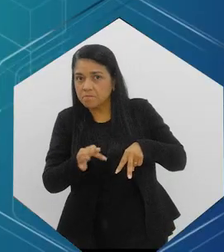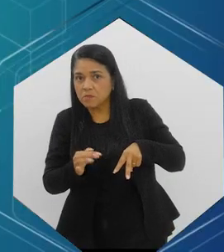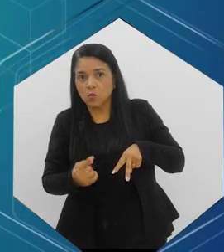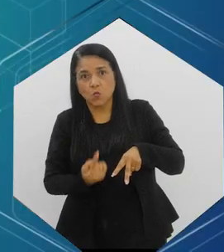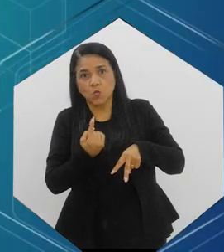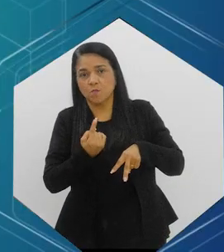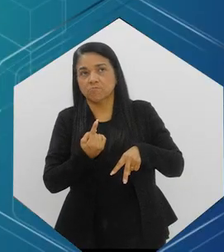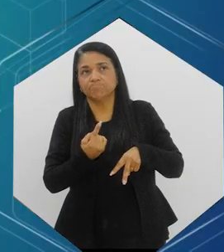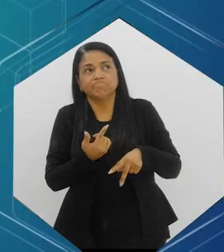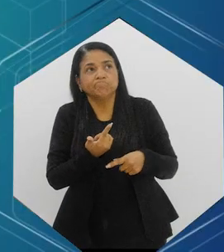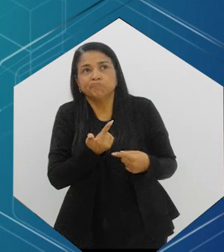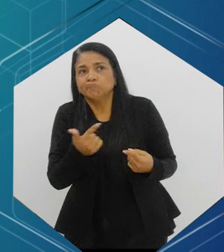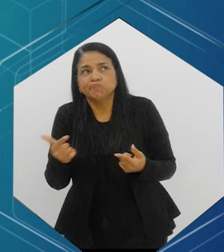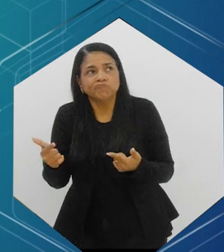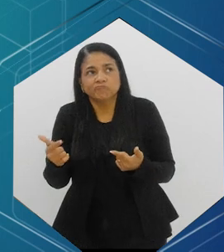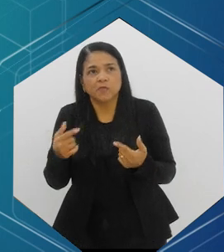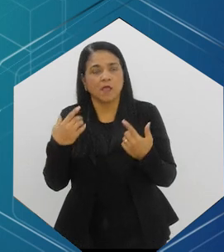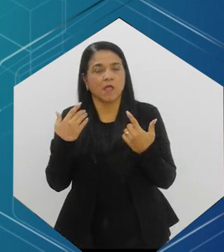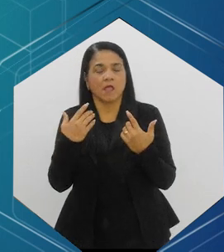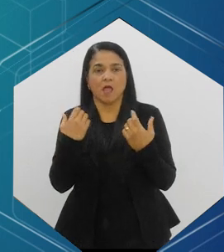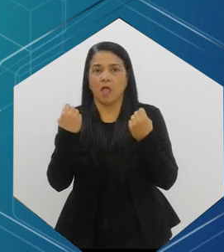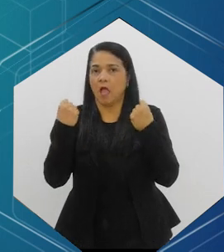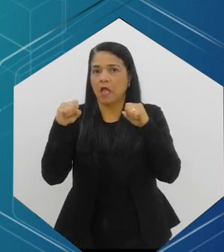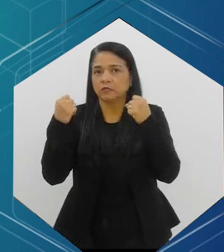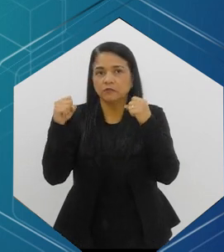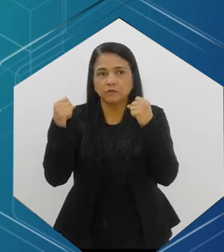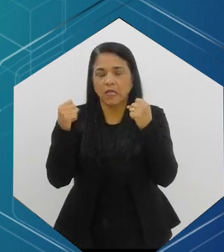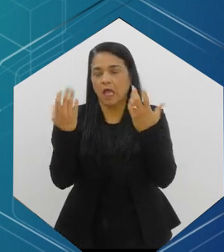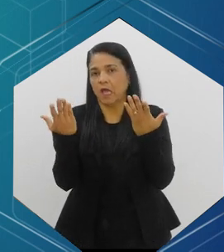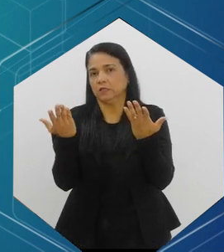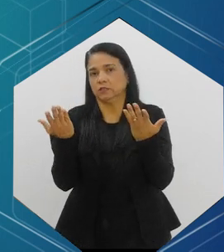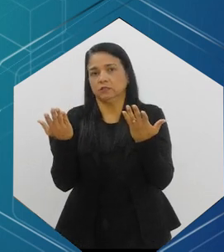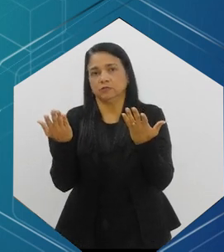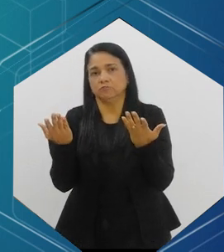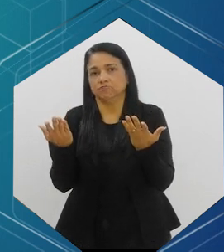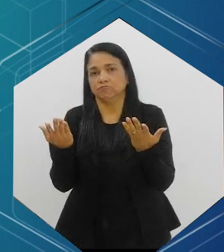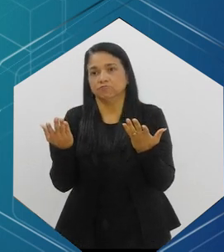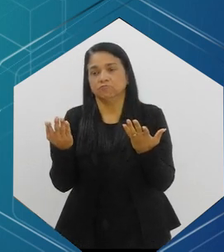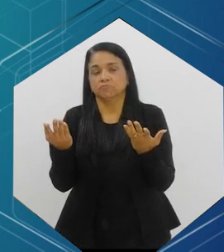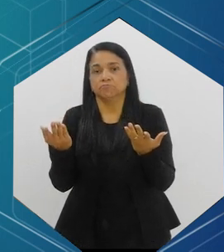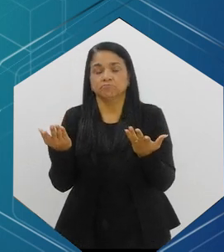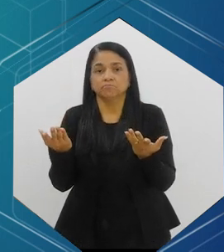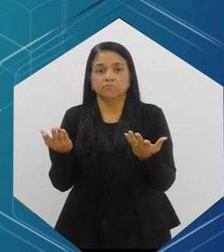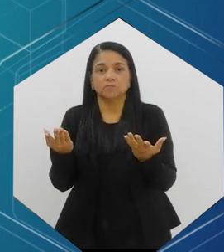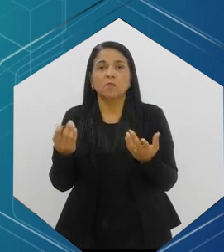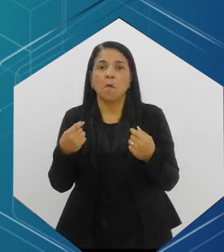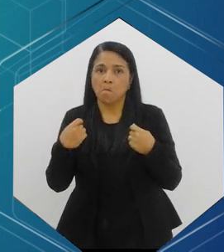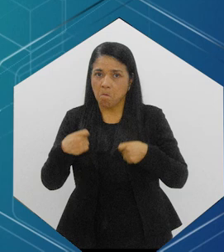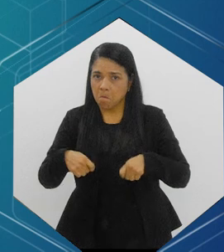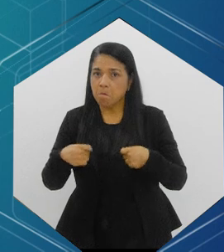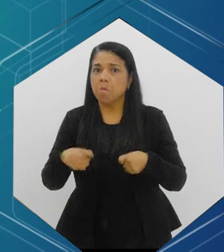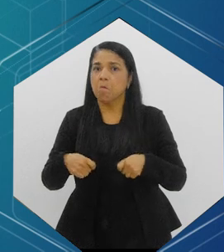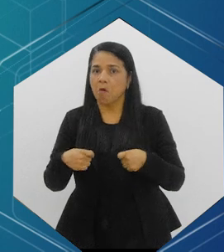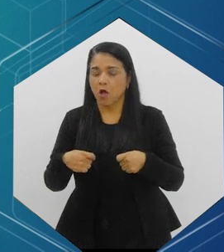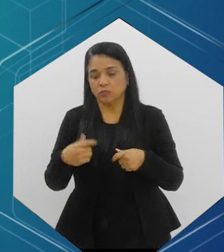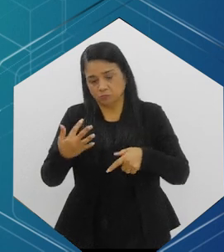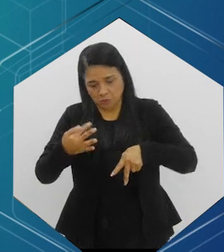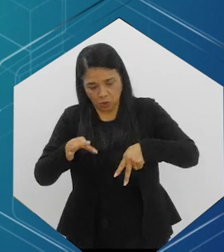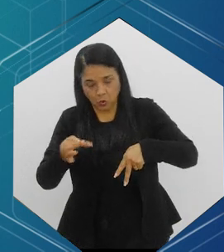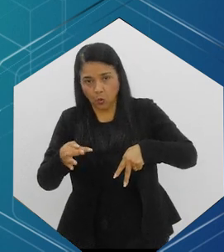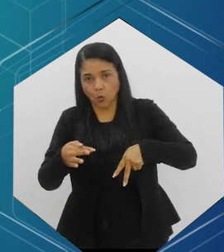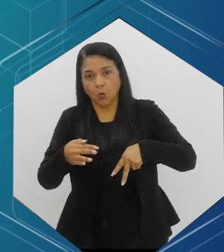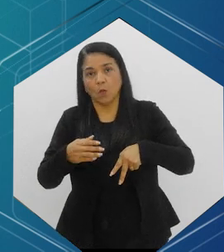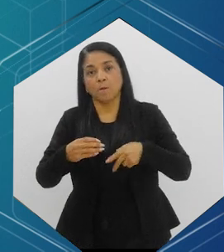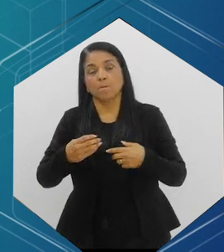uma razão aparente, por exemplo, sem ter feito nenhuma atividade pesadona, que isso pode acontecer. Aí você tem a dor de origem